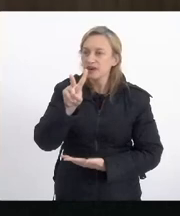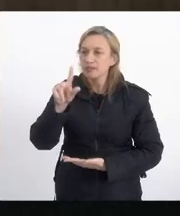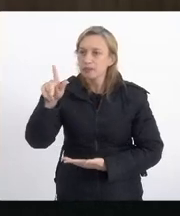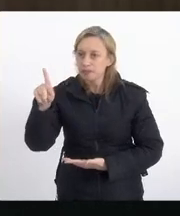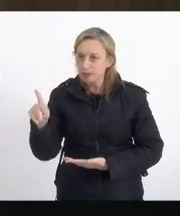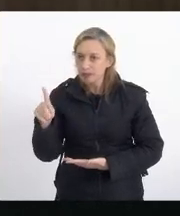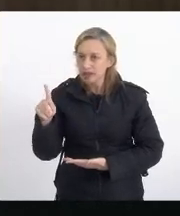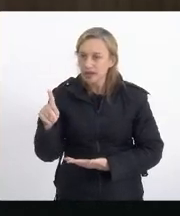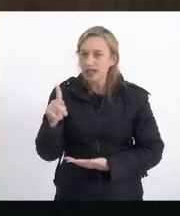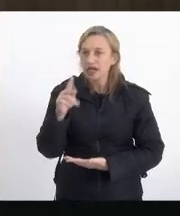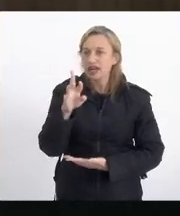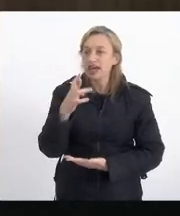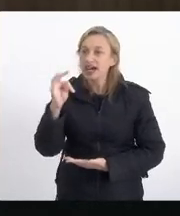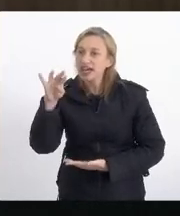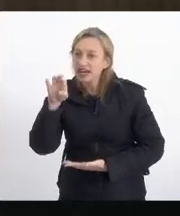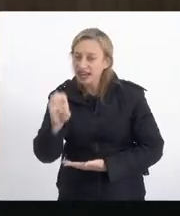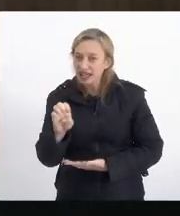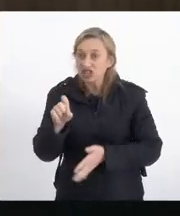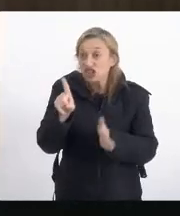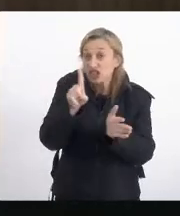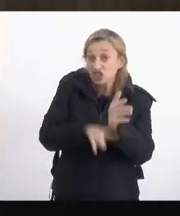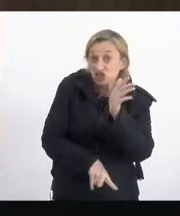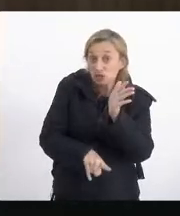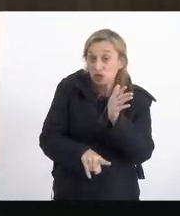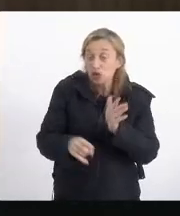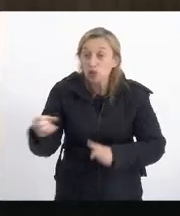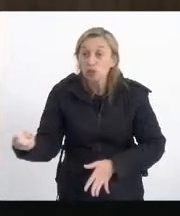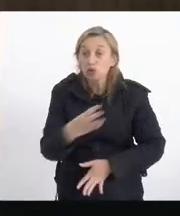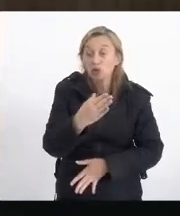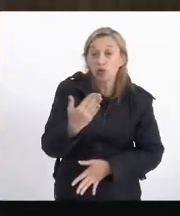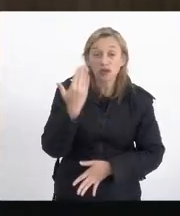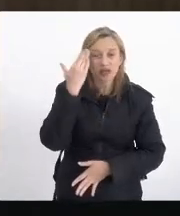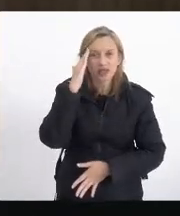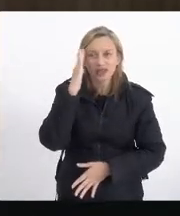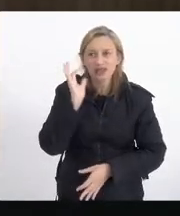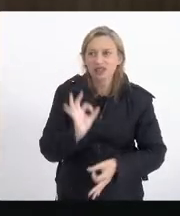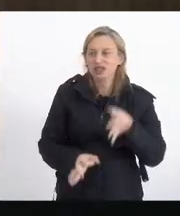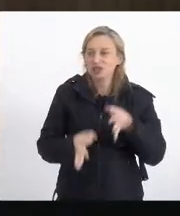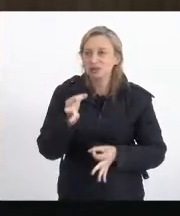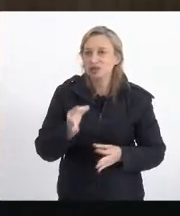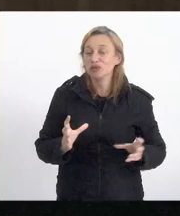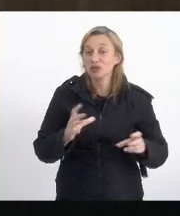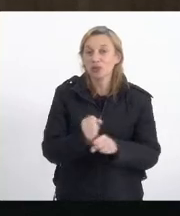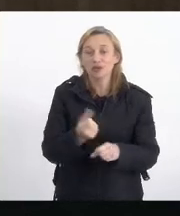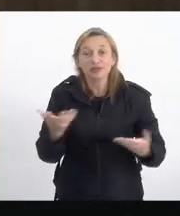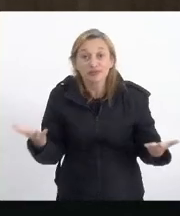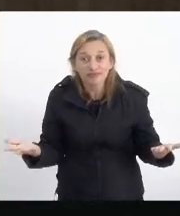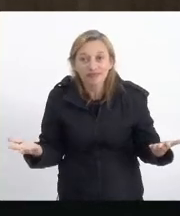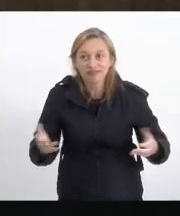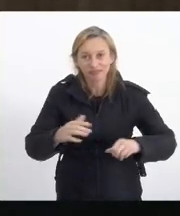sua grete será reduzida pelo novo entendimento do Tribunal de Contas.